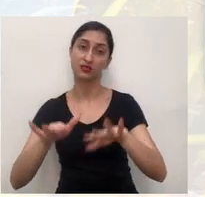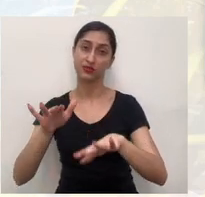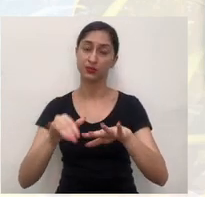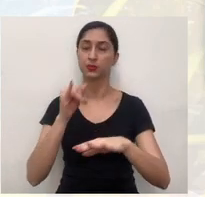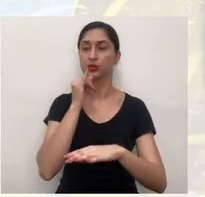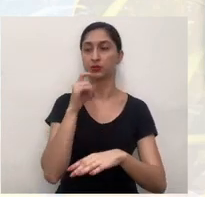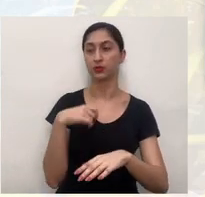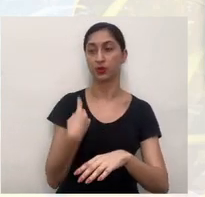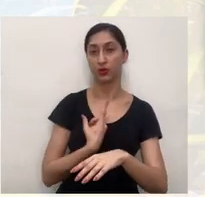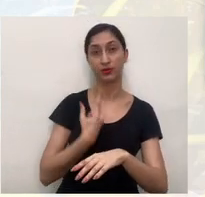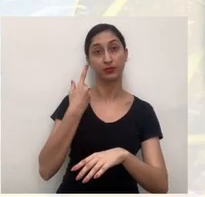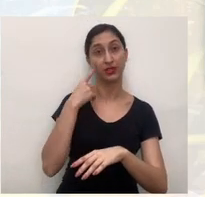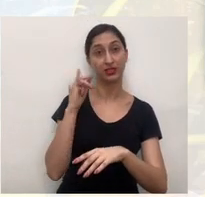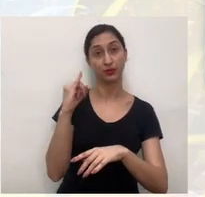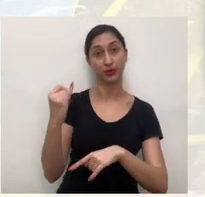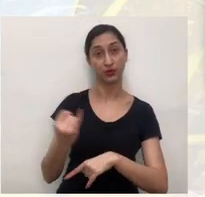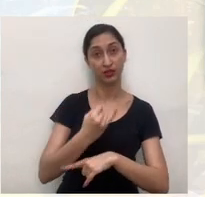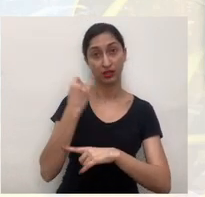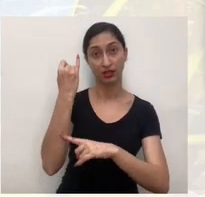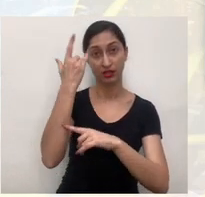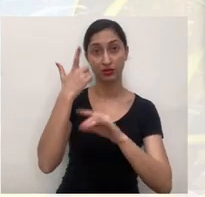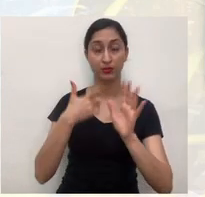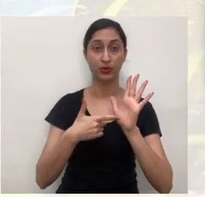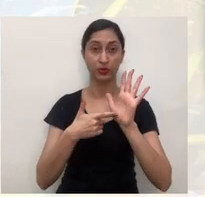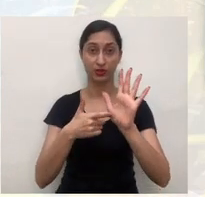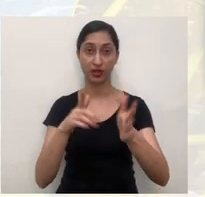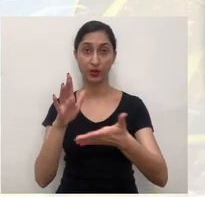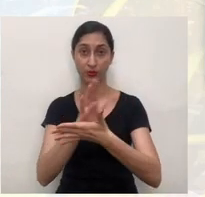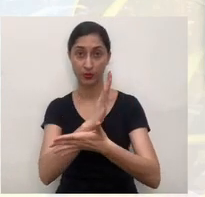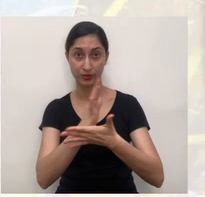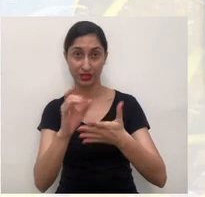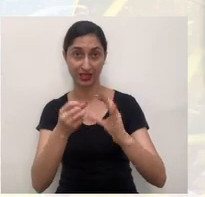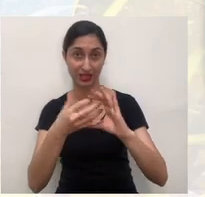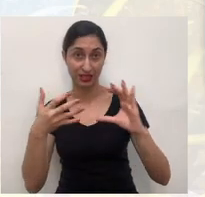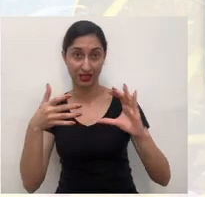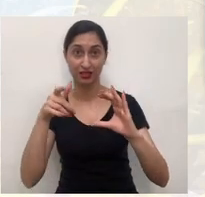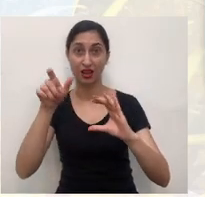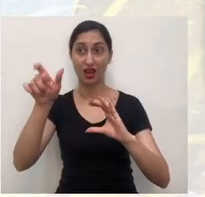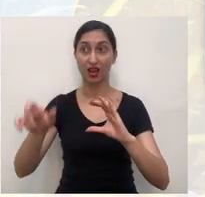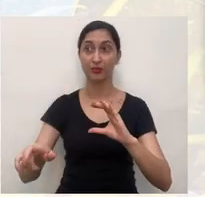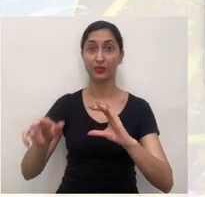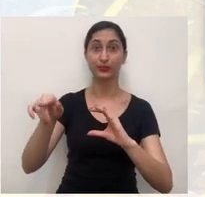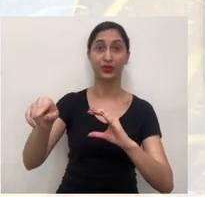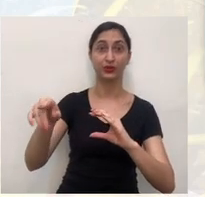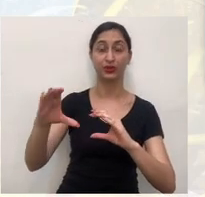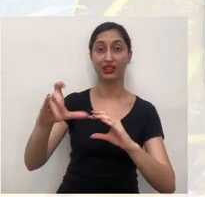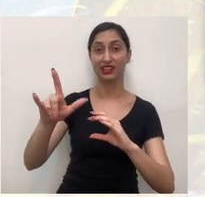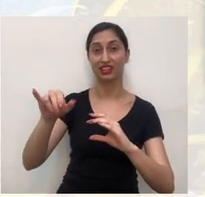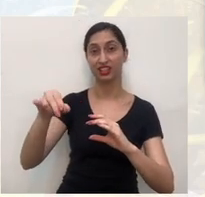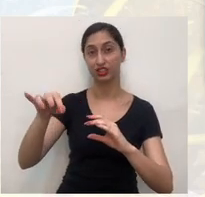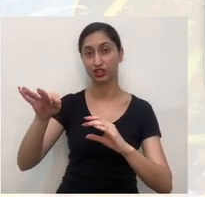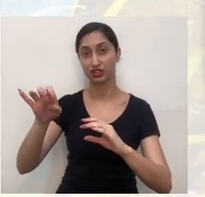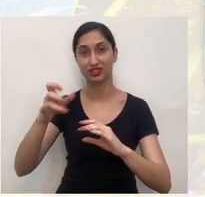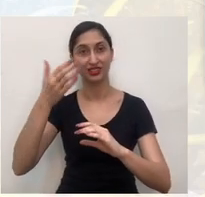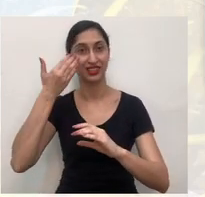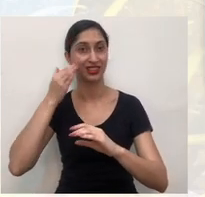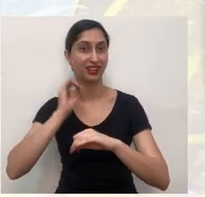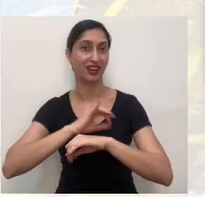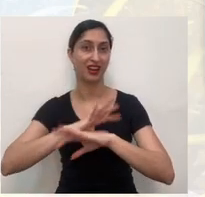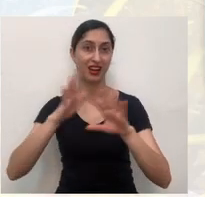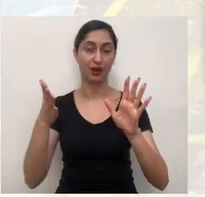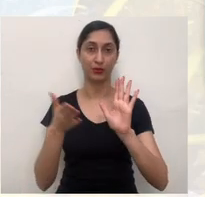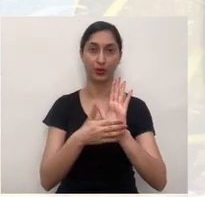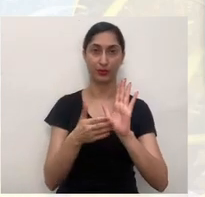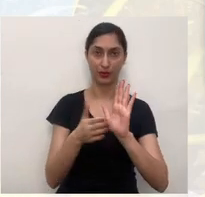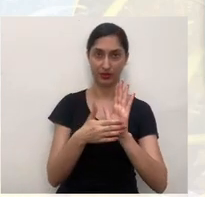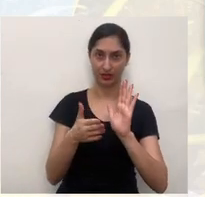gente achava que era importante mostrar algumas perspectivas para o cliente entender melhor uma proposição. A gente estava